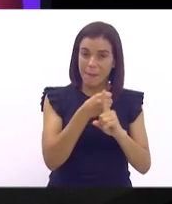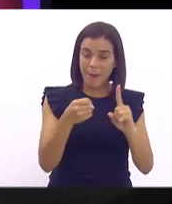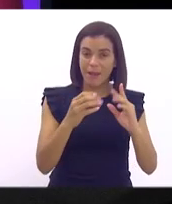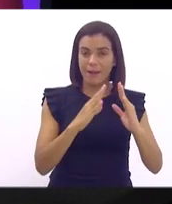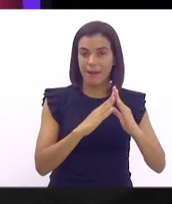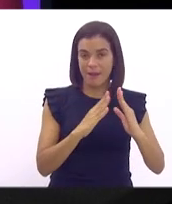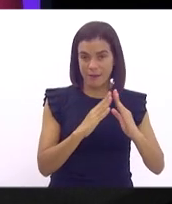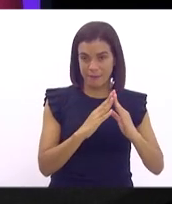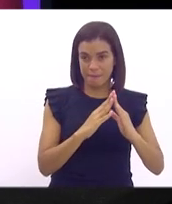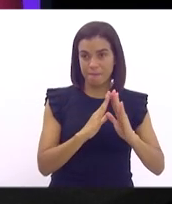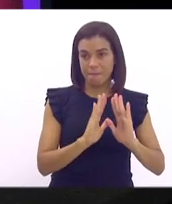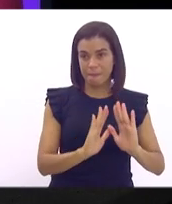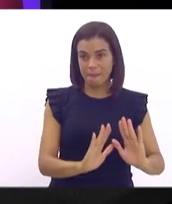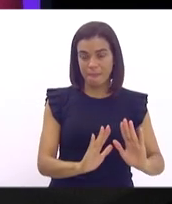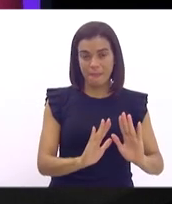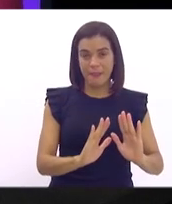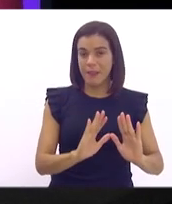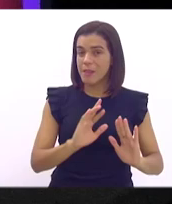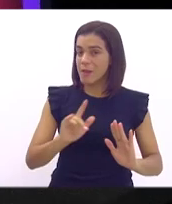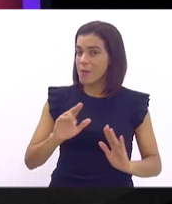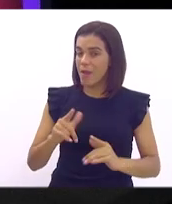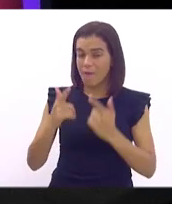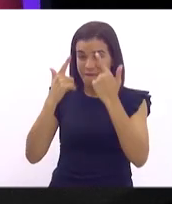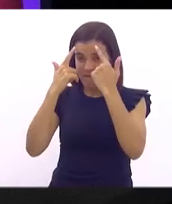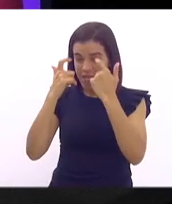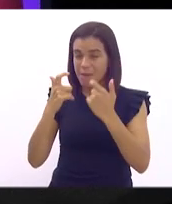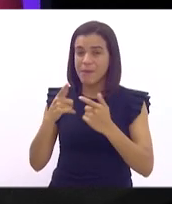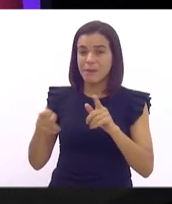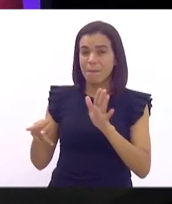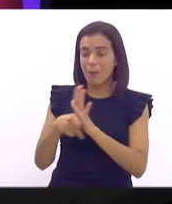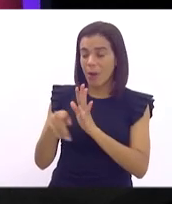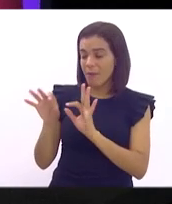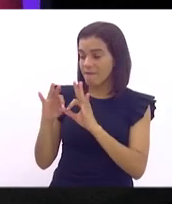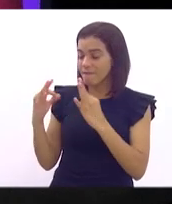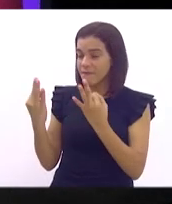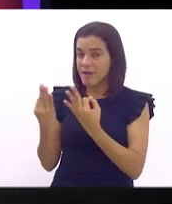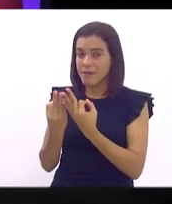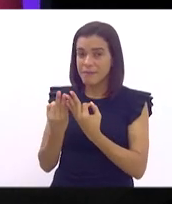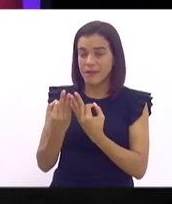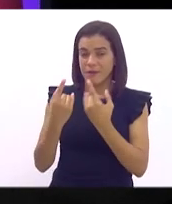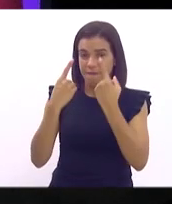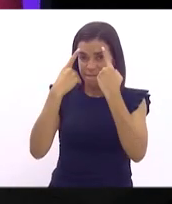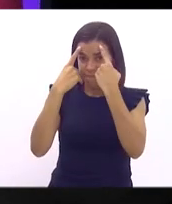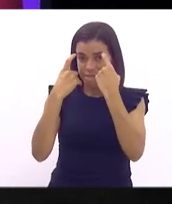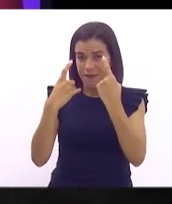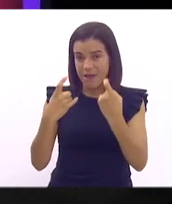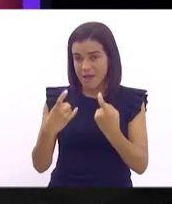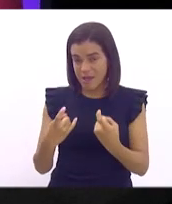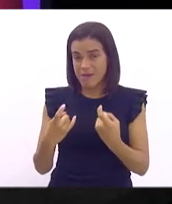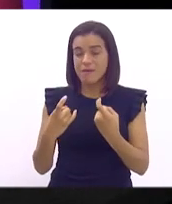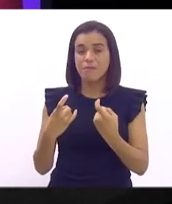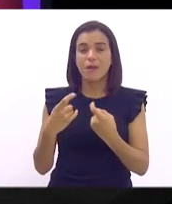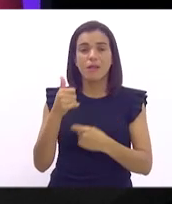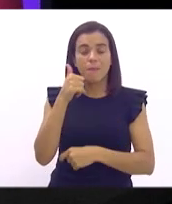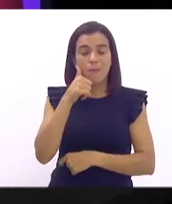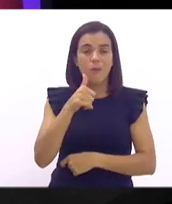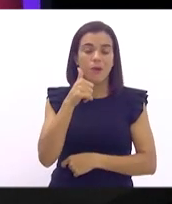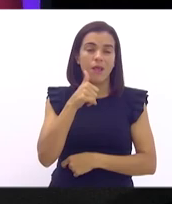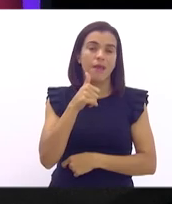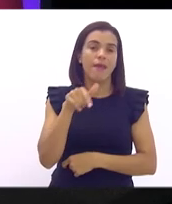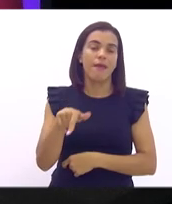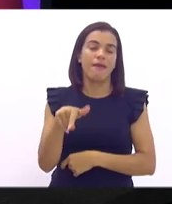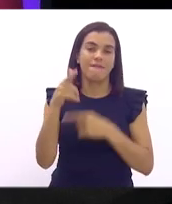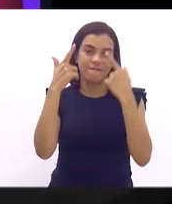estrito senso, né? E não de uma violência intrafamiliar, né, de uma violência contra a mulher mais ampla, é a